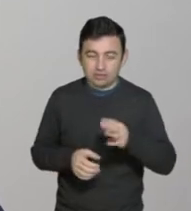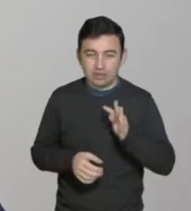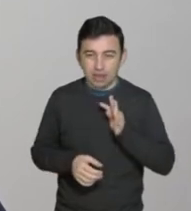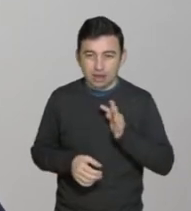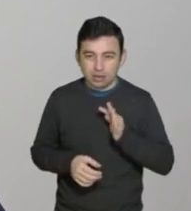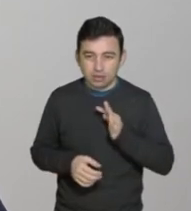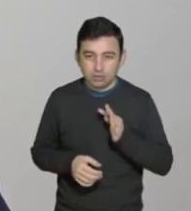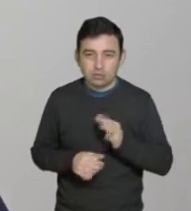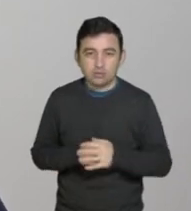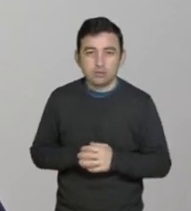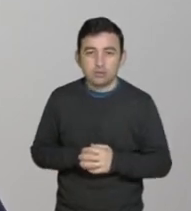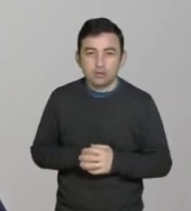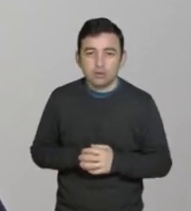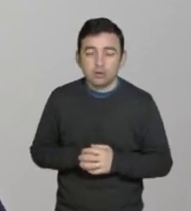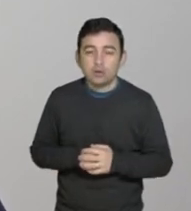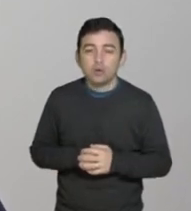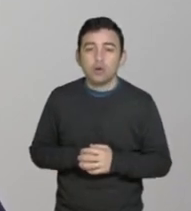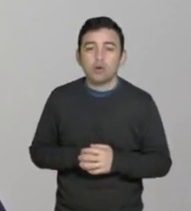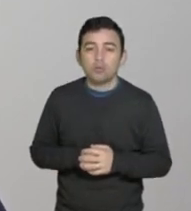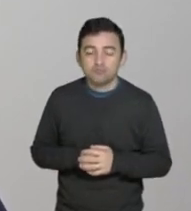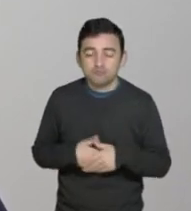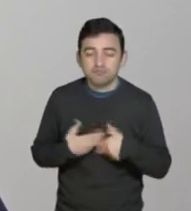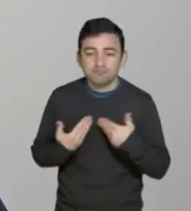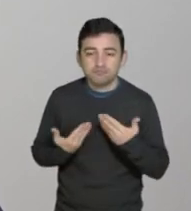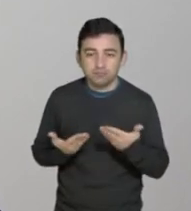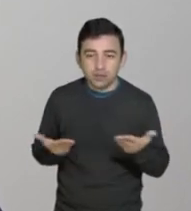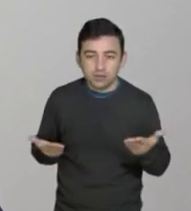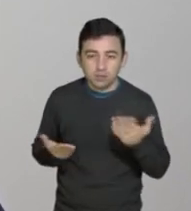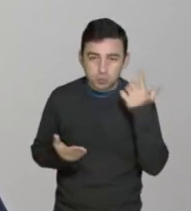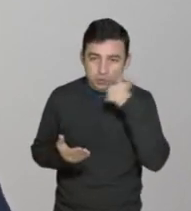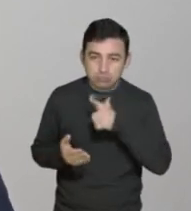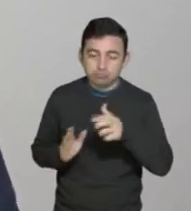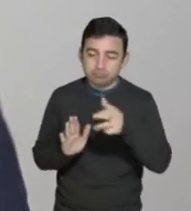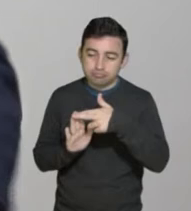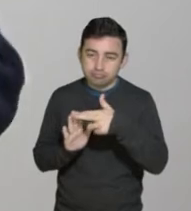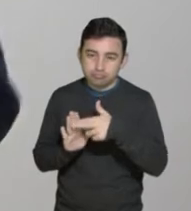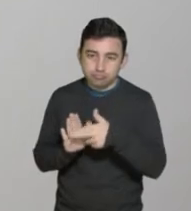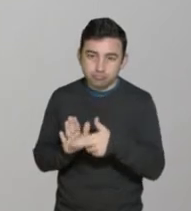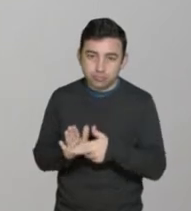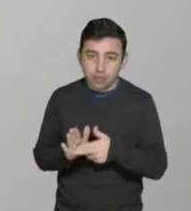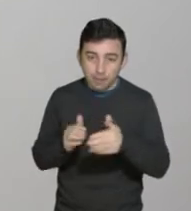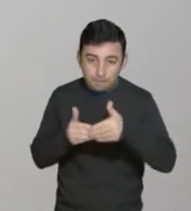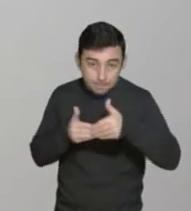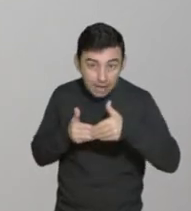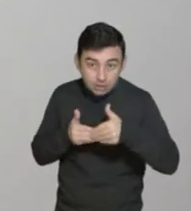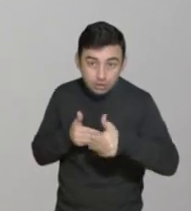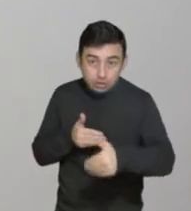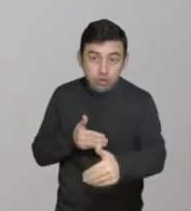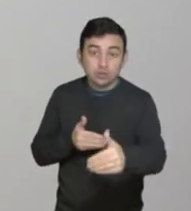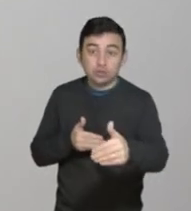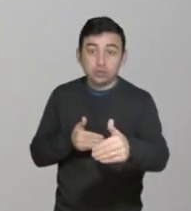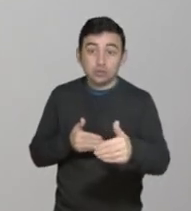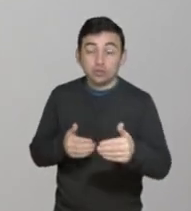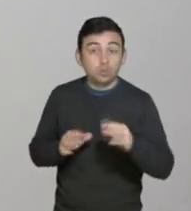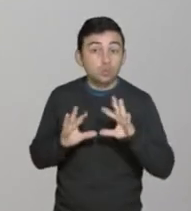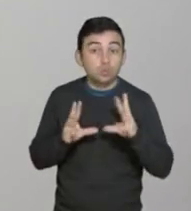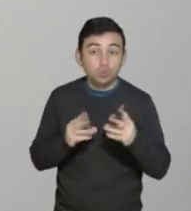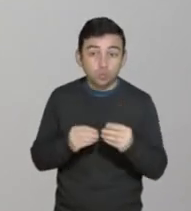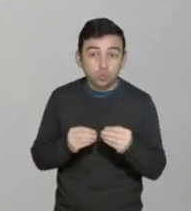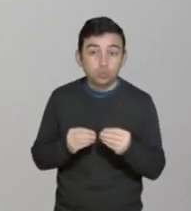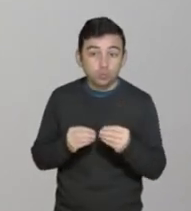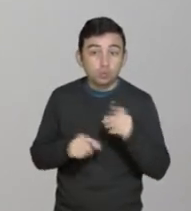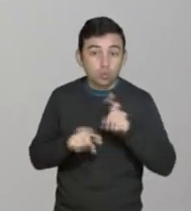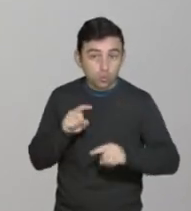restabeleceram, ou melhor, deram esta condição, regulamentando que, a partir de agora, todos esses produtos possam acessar